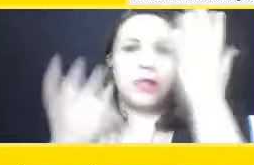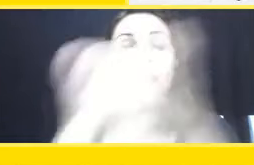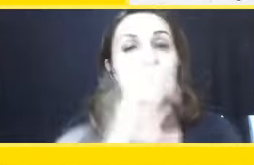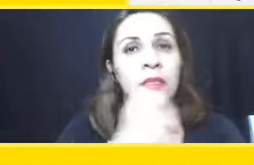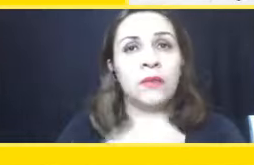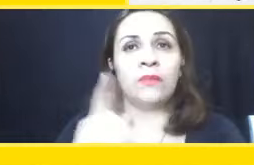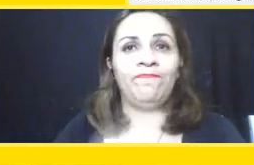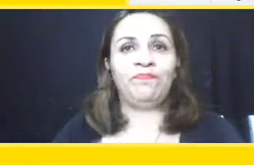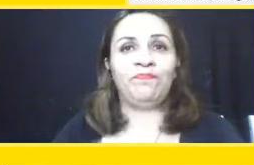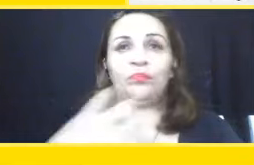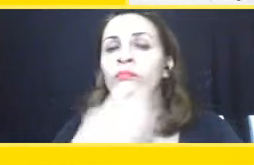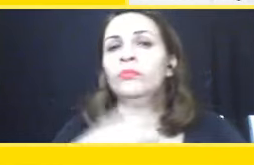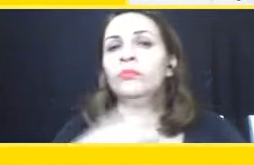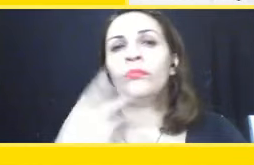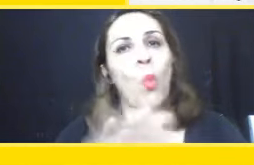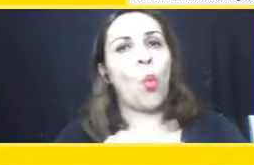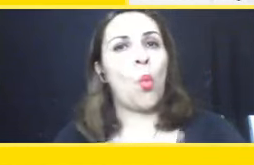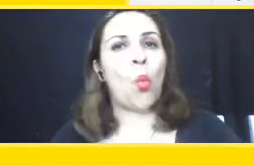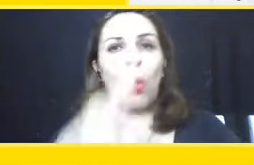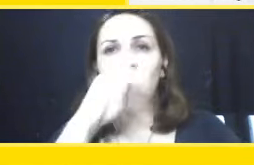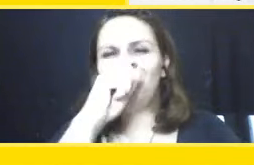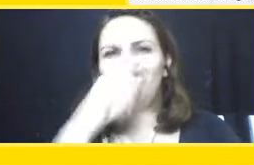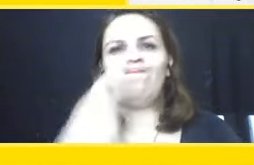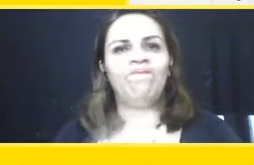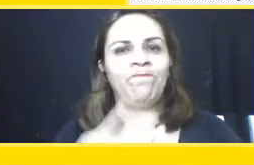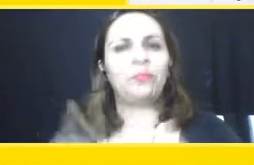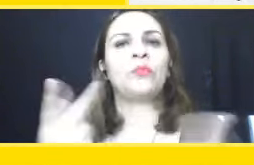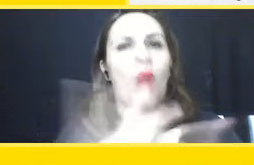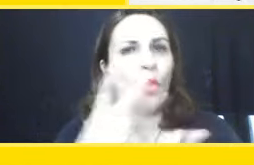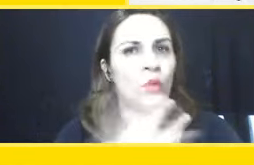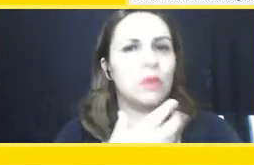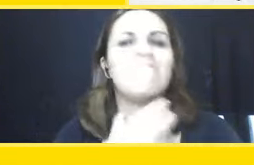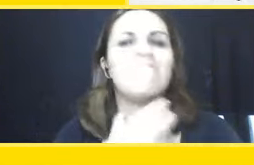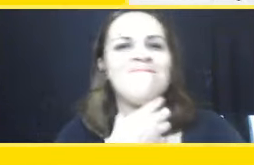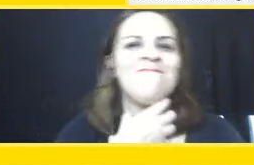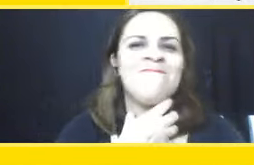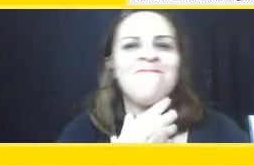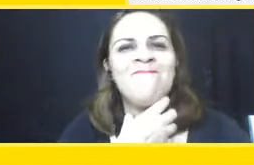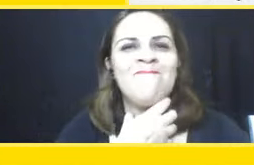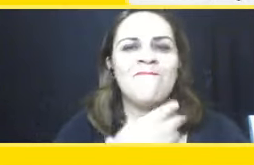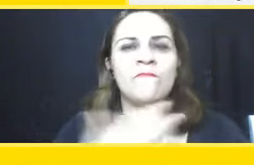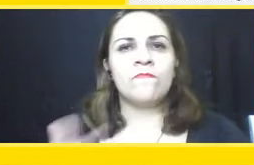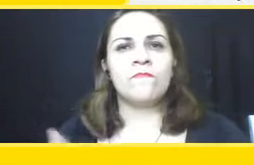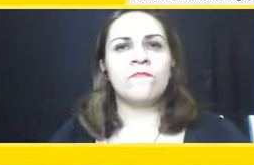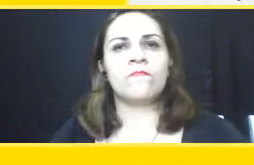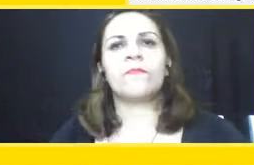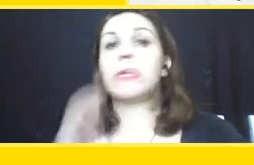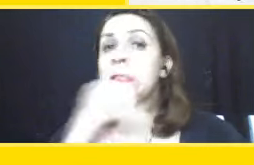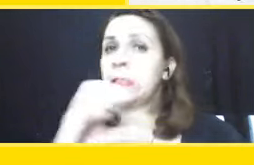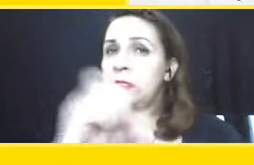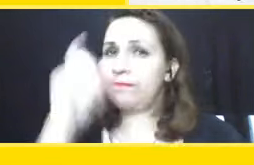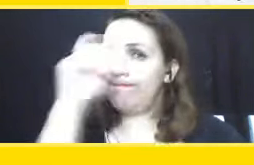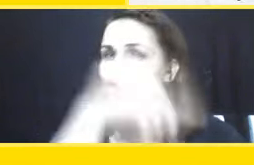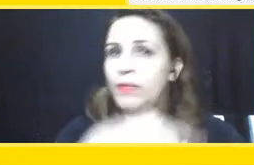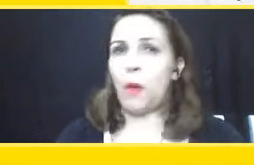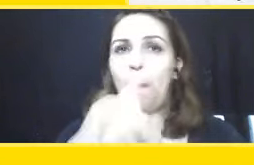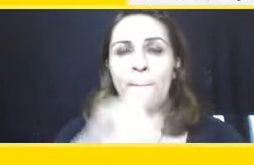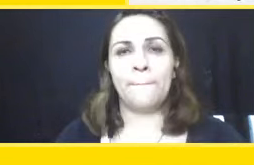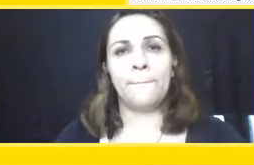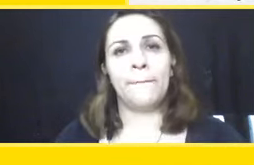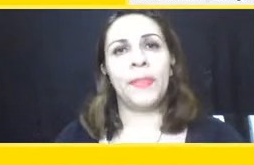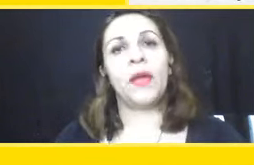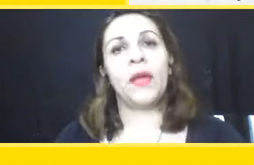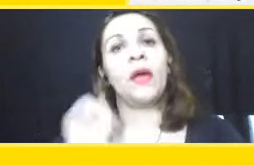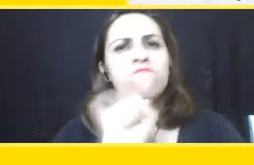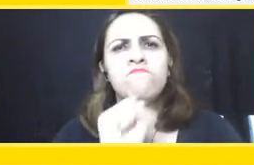né? Então, as doenças respiratórias, elas aparecem muito. Então, o caso da Ceilândia, o lockdown que foi declarado na Ceilândia,